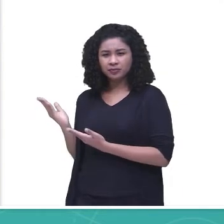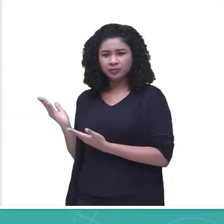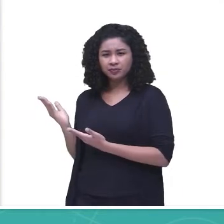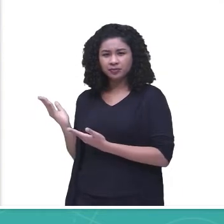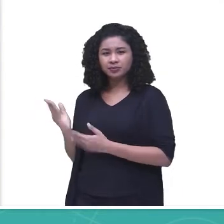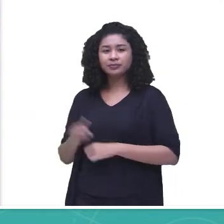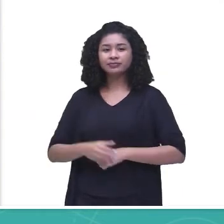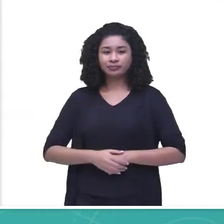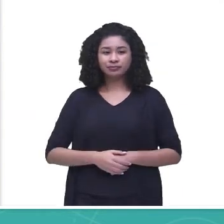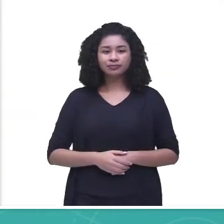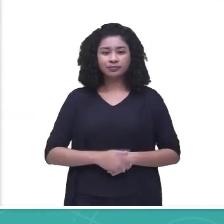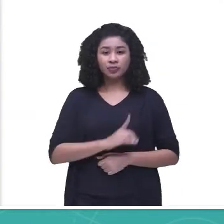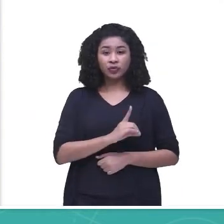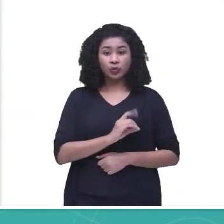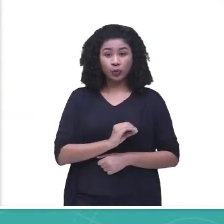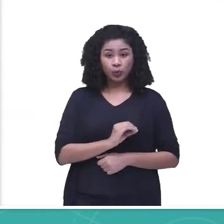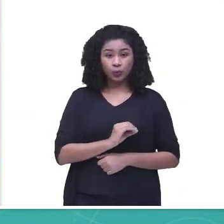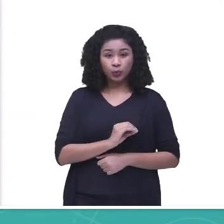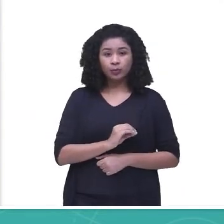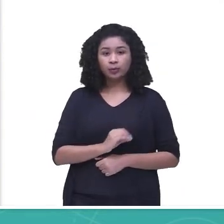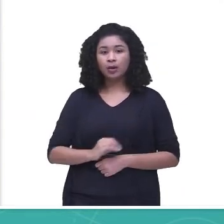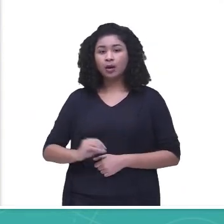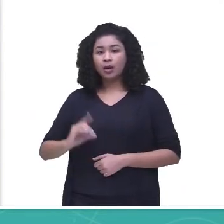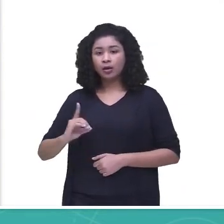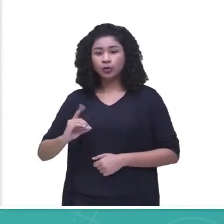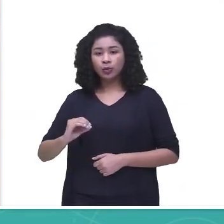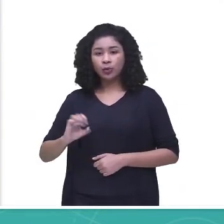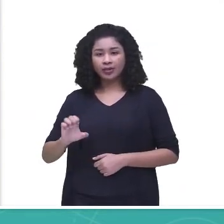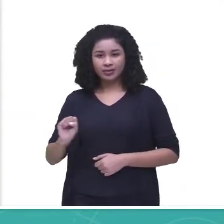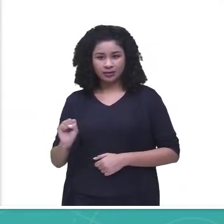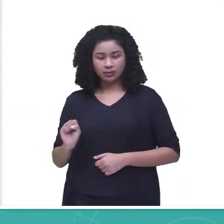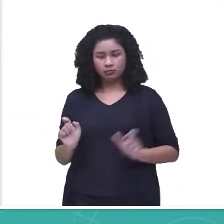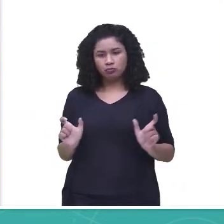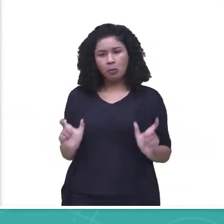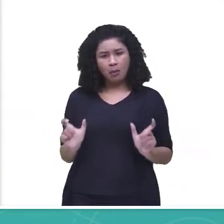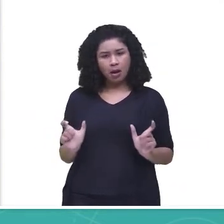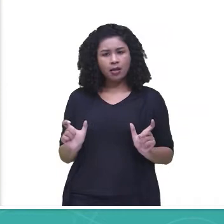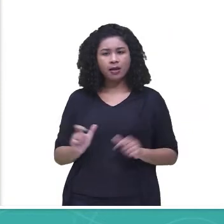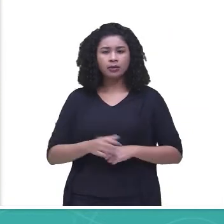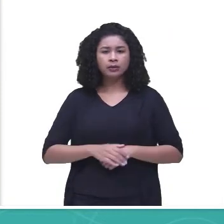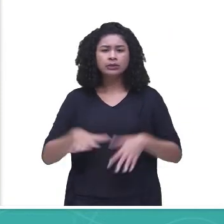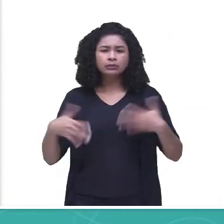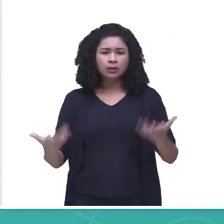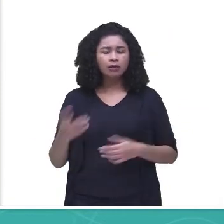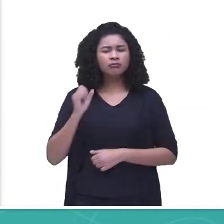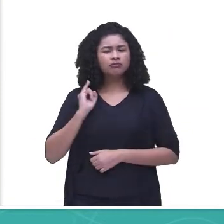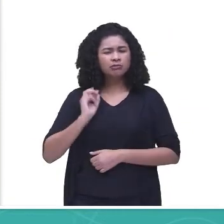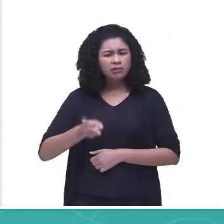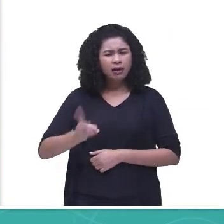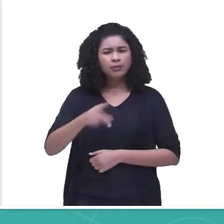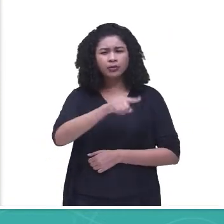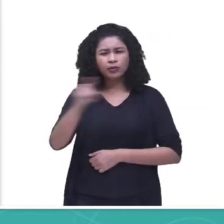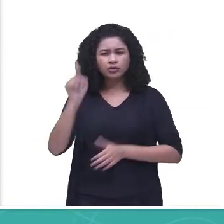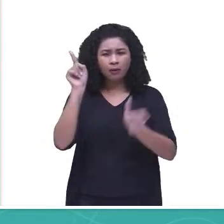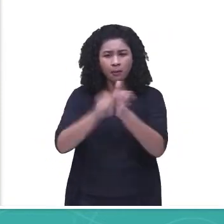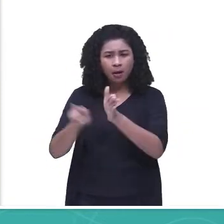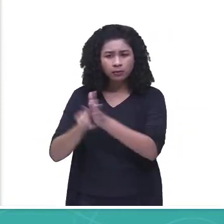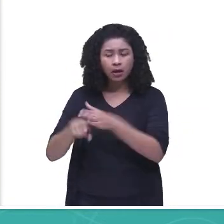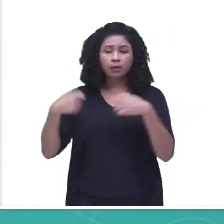certo? Então, toda pergunta que nós formos fazer em língua inglesa, sempre vai ter, então, um